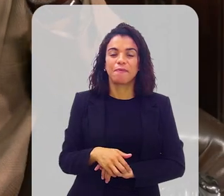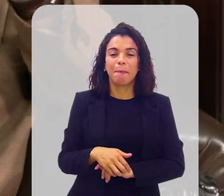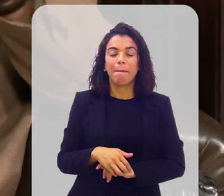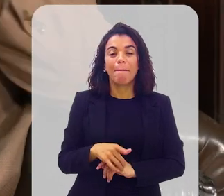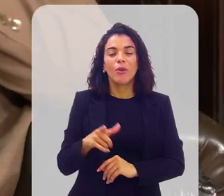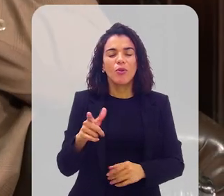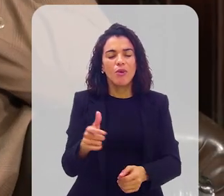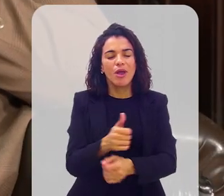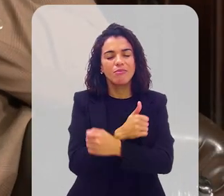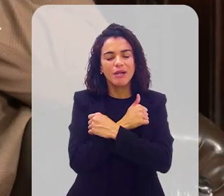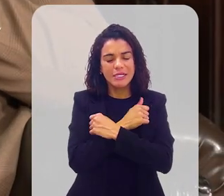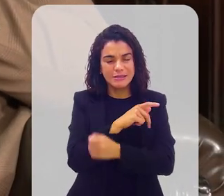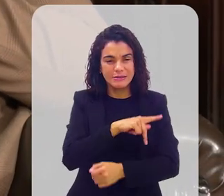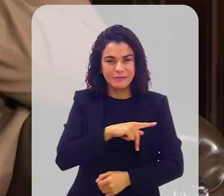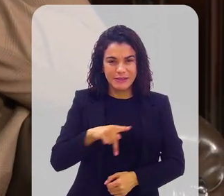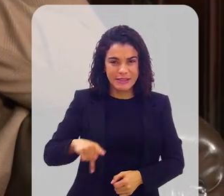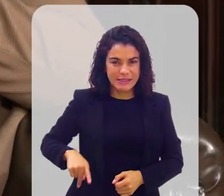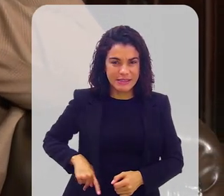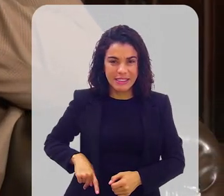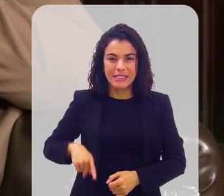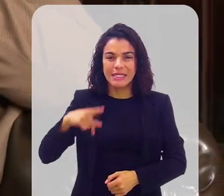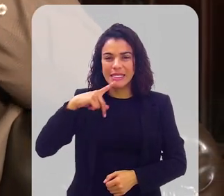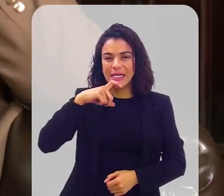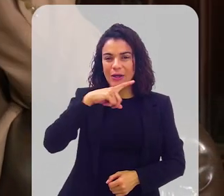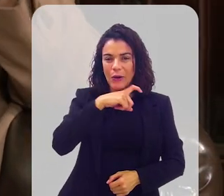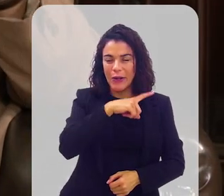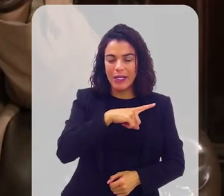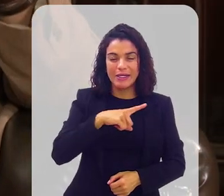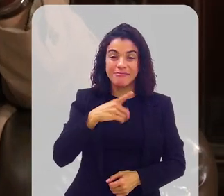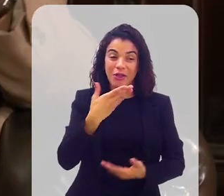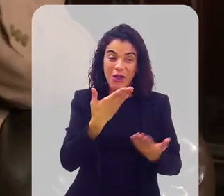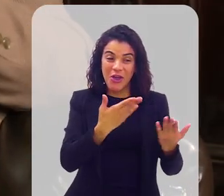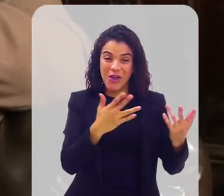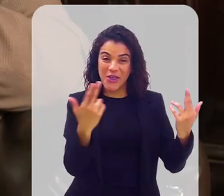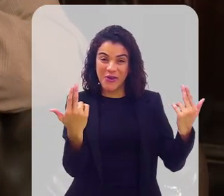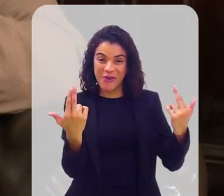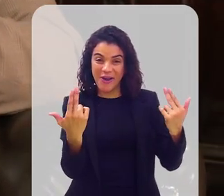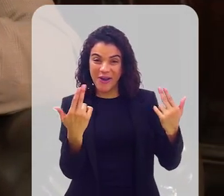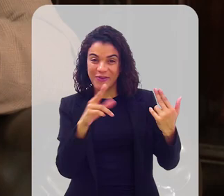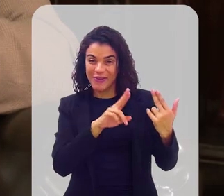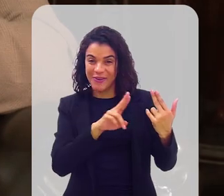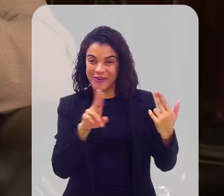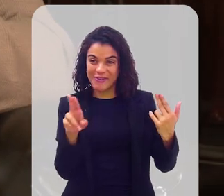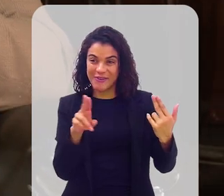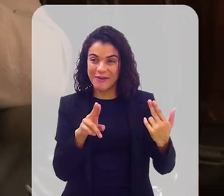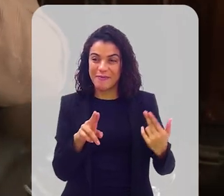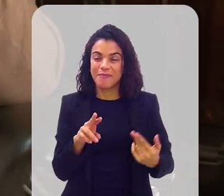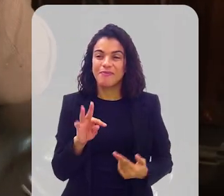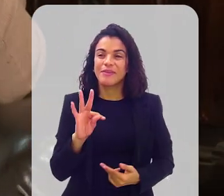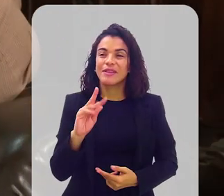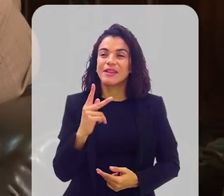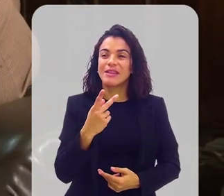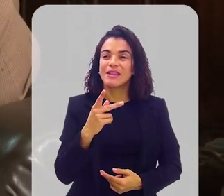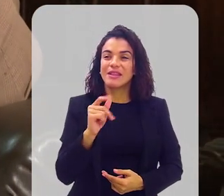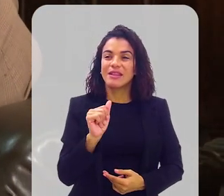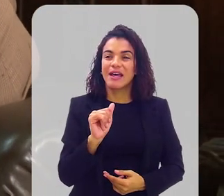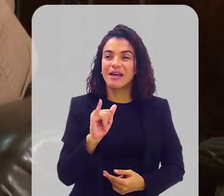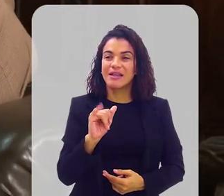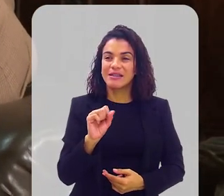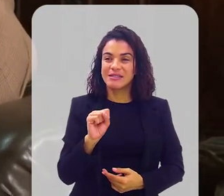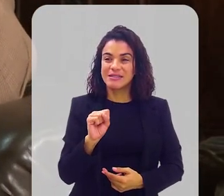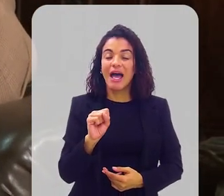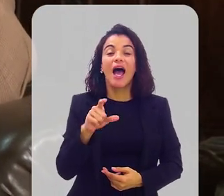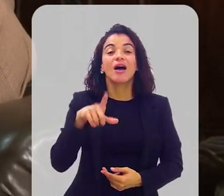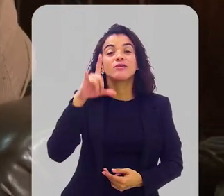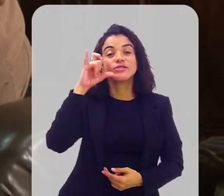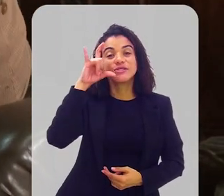presidente de Angola. Um abraço para o nosso presidente de Angola. Bela, amo você. Sua xará está aqui no programa. Taizinha, o que você